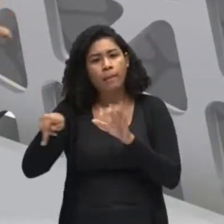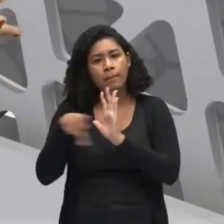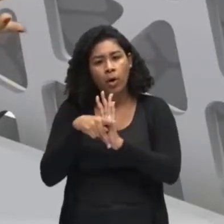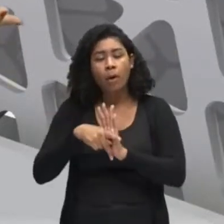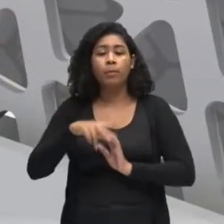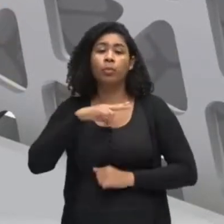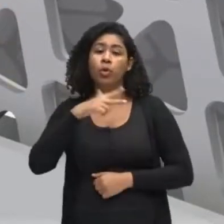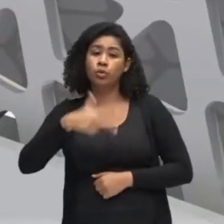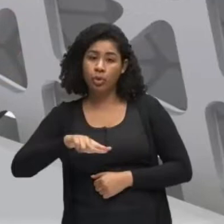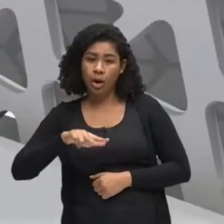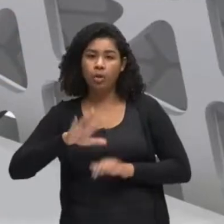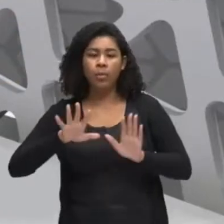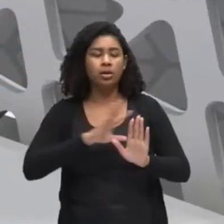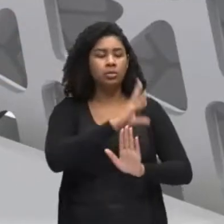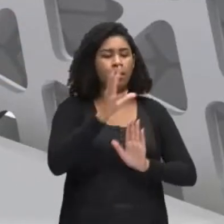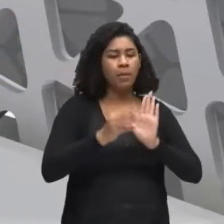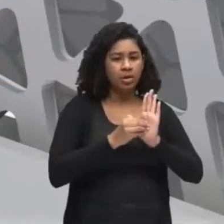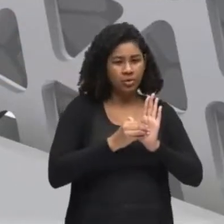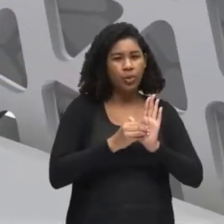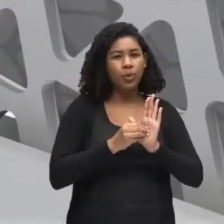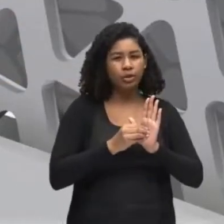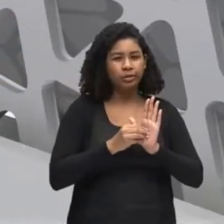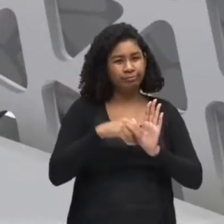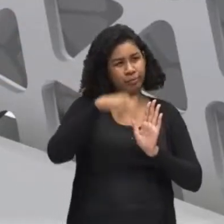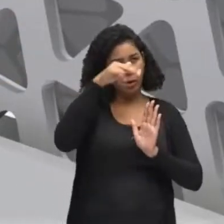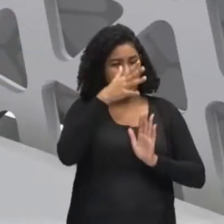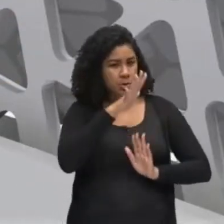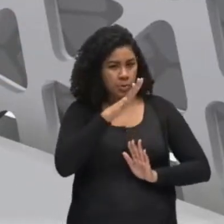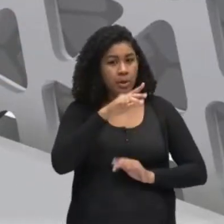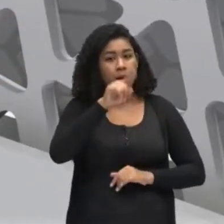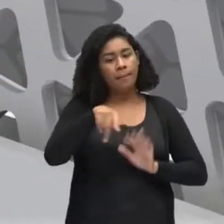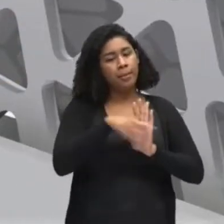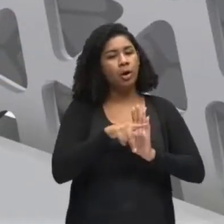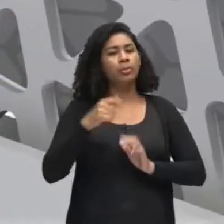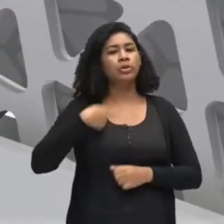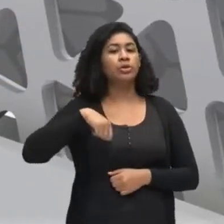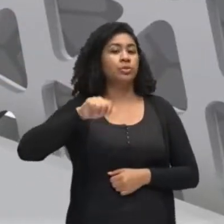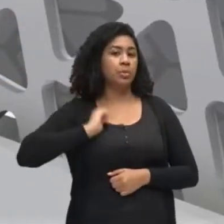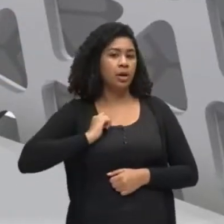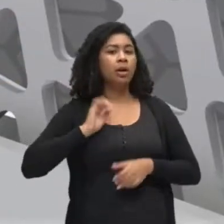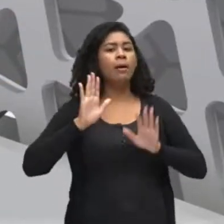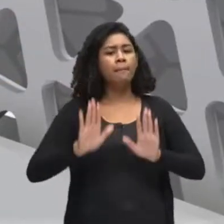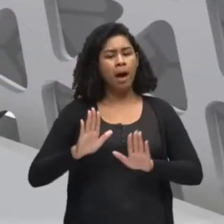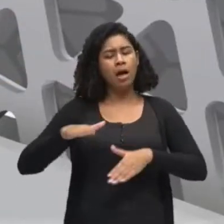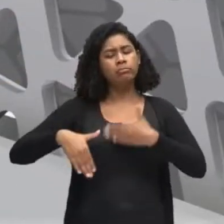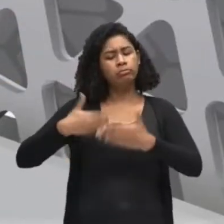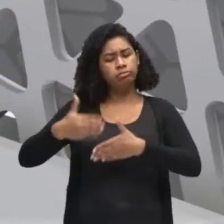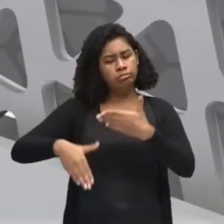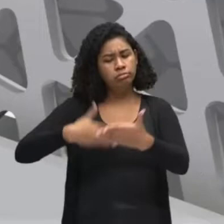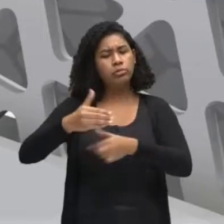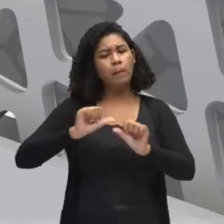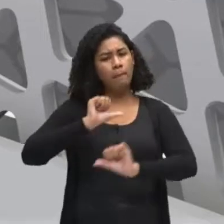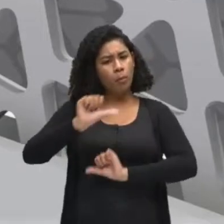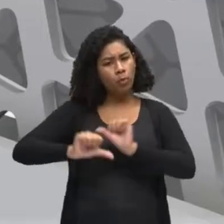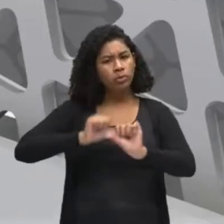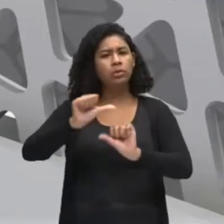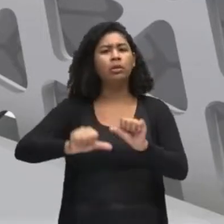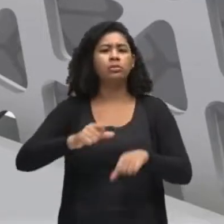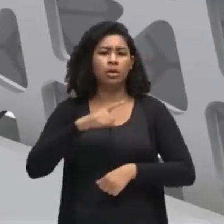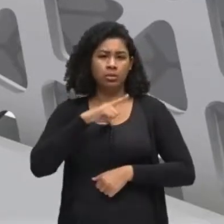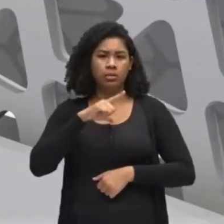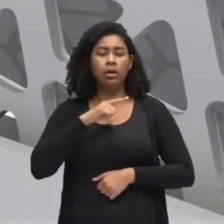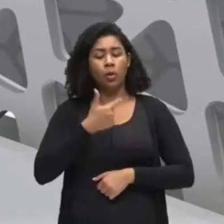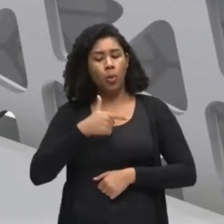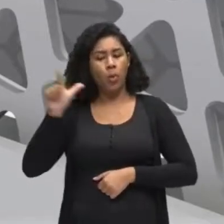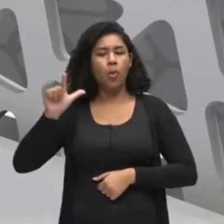à região da Amazônia, a parte mais adentro, pertenceria à Espanha. Isso vai mudar com o decorrer de outros tratados, certo? Então, o que